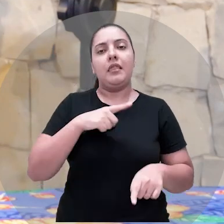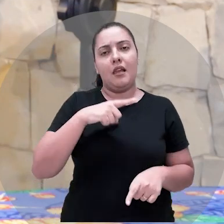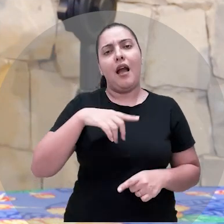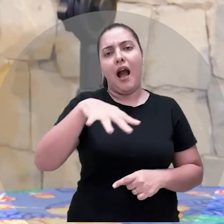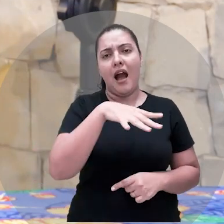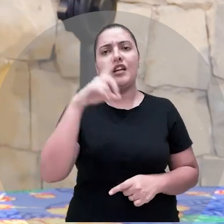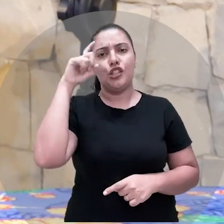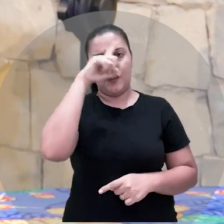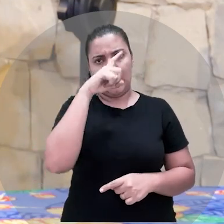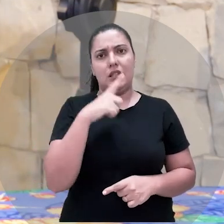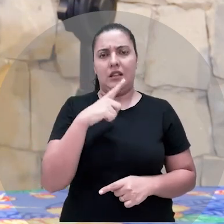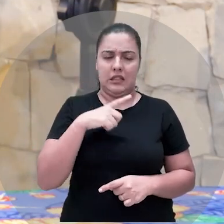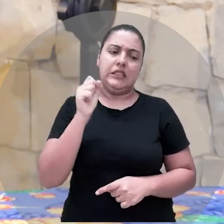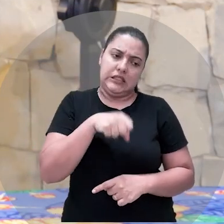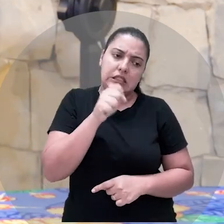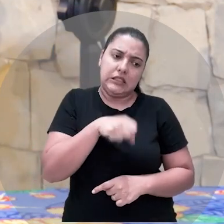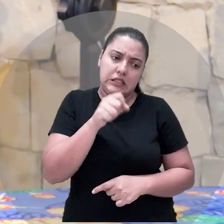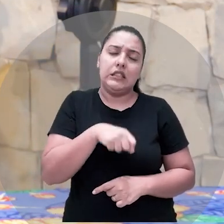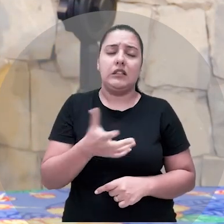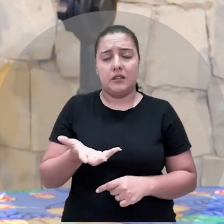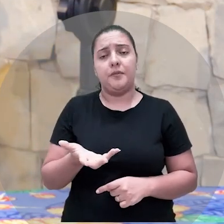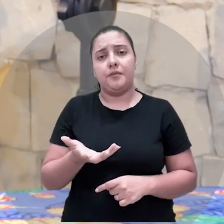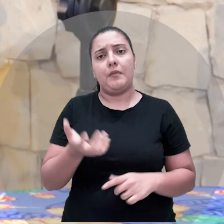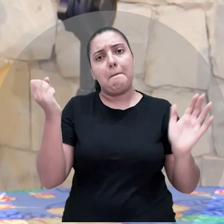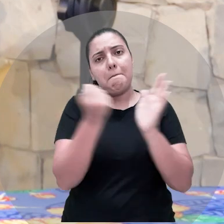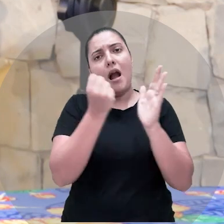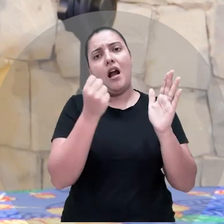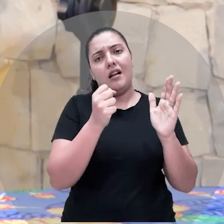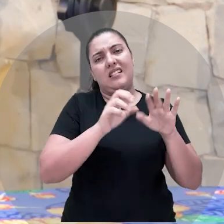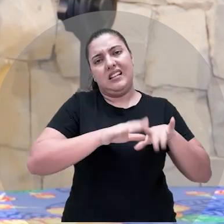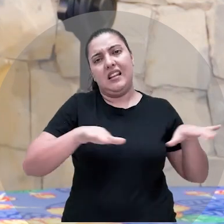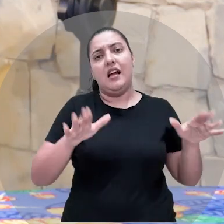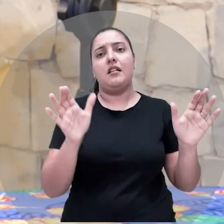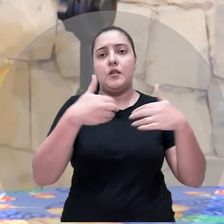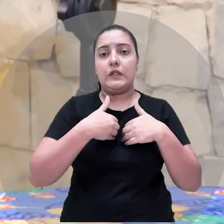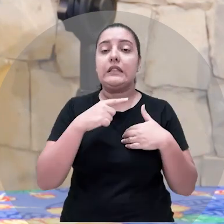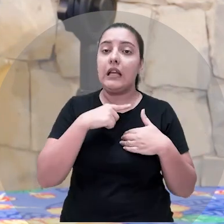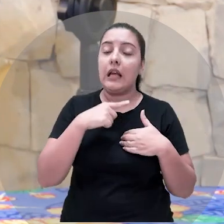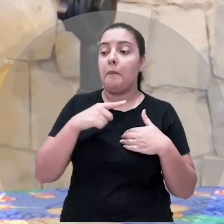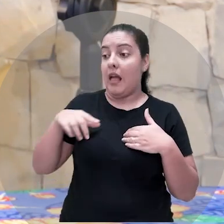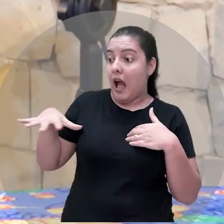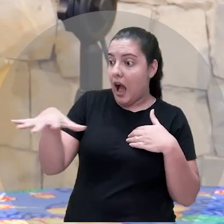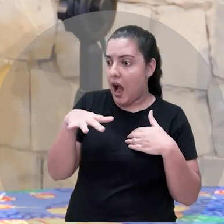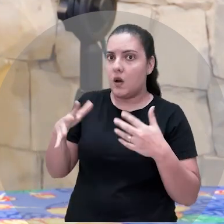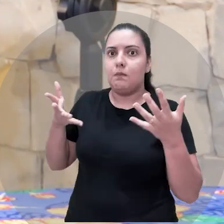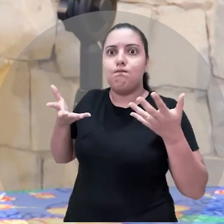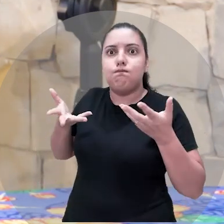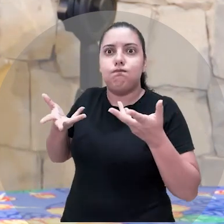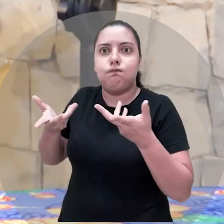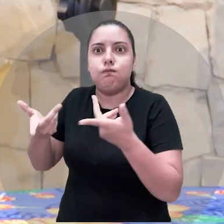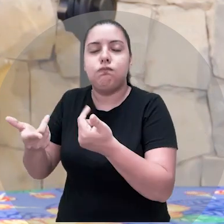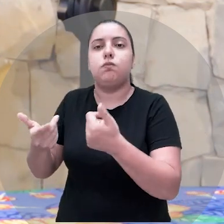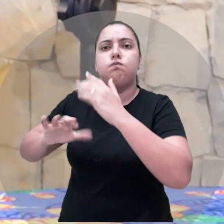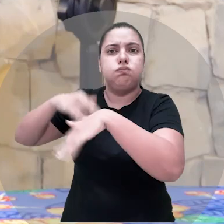as áreas de dificuldade que lógico que a gente sempre tem muito marcante para as crianças com autismo mas também tem as